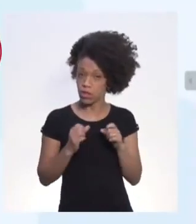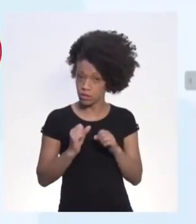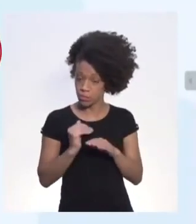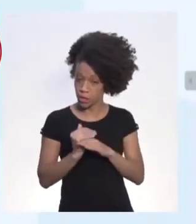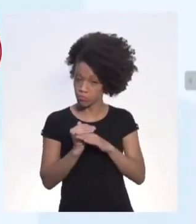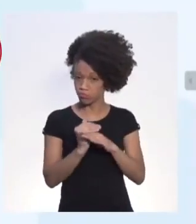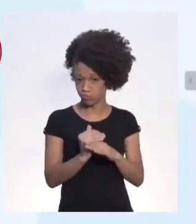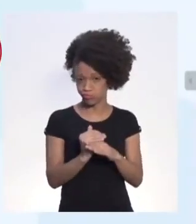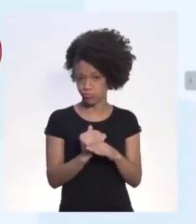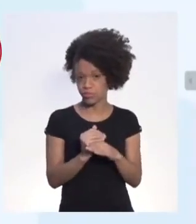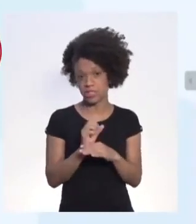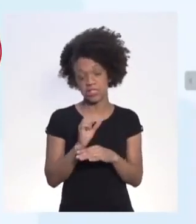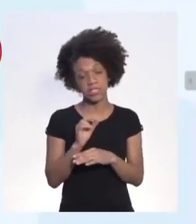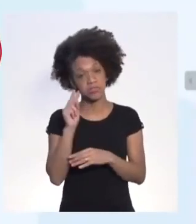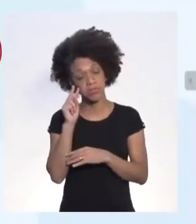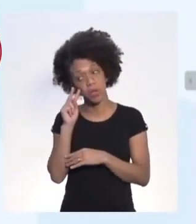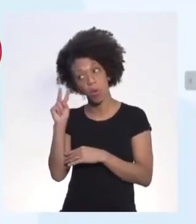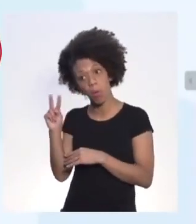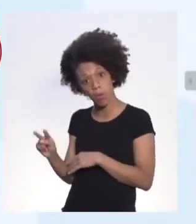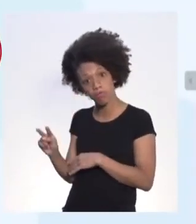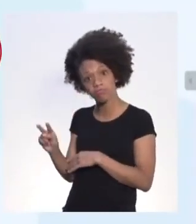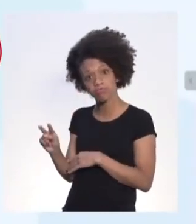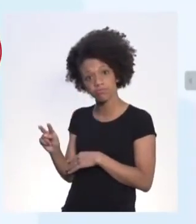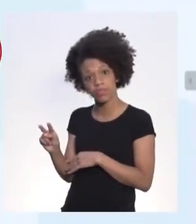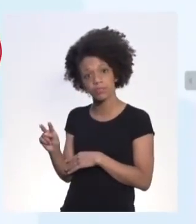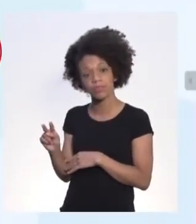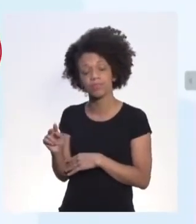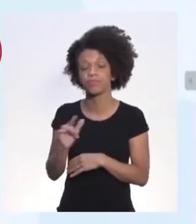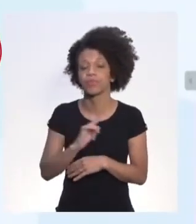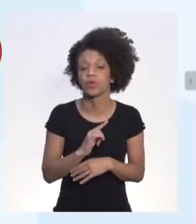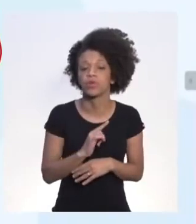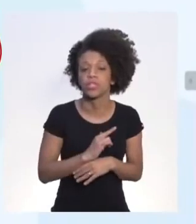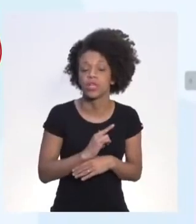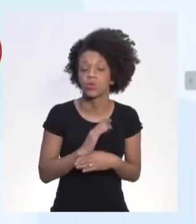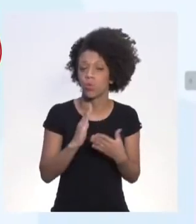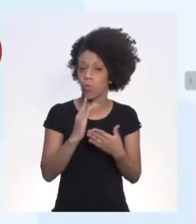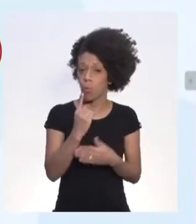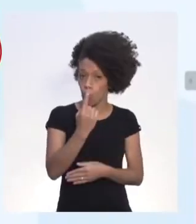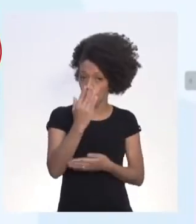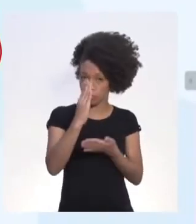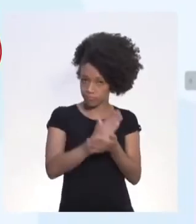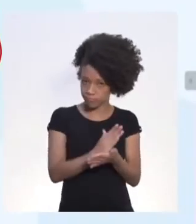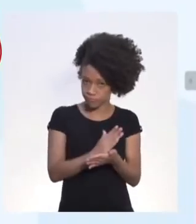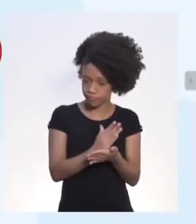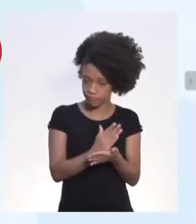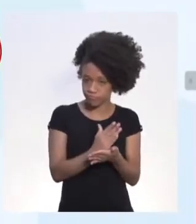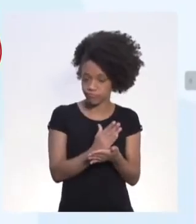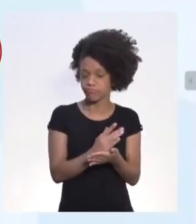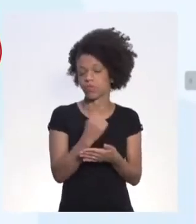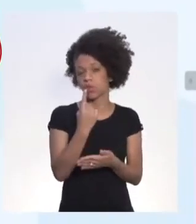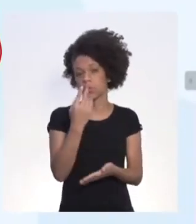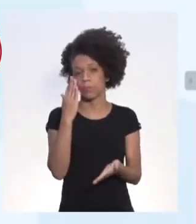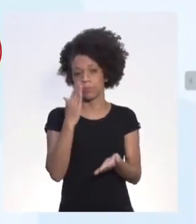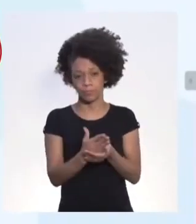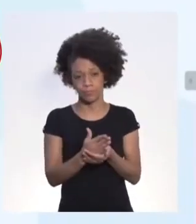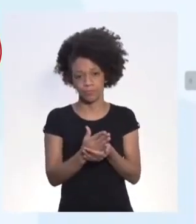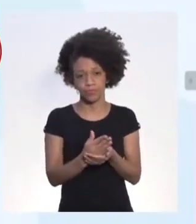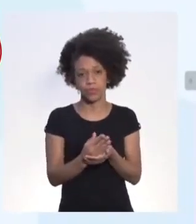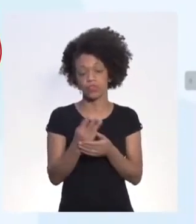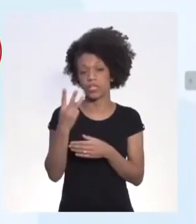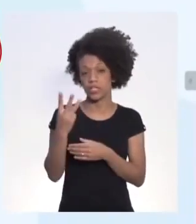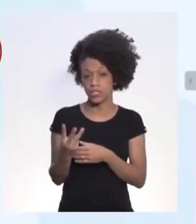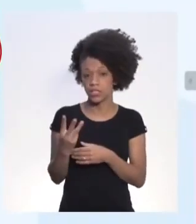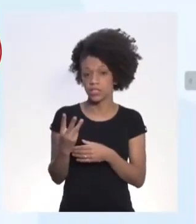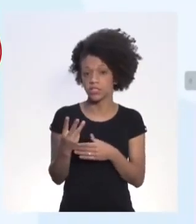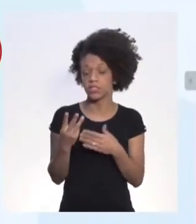essa. Se vocês aí observaram, né? Eu tenho uma parte aqui, ó, uma parte de 3.